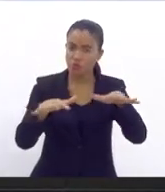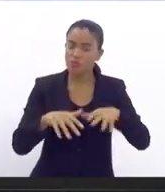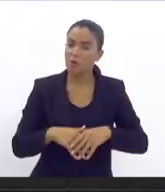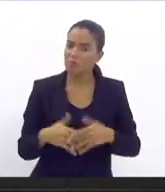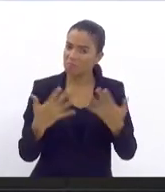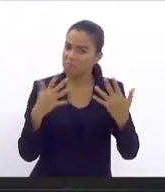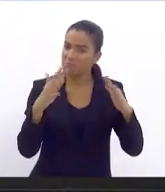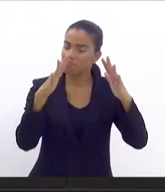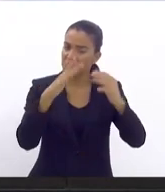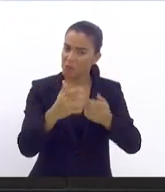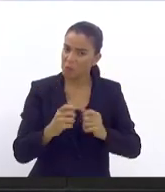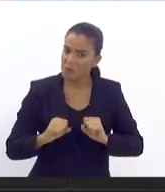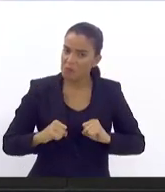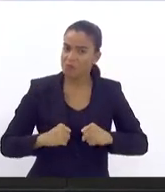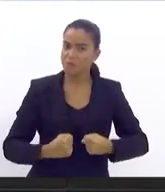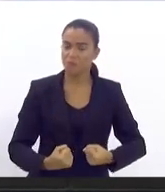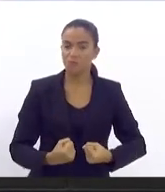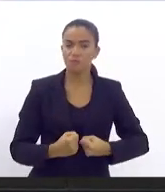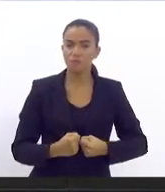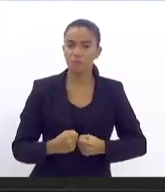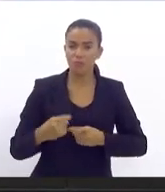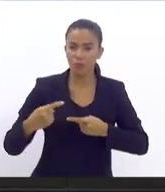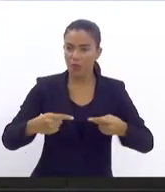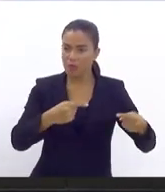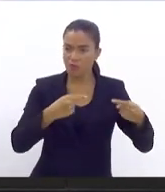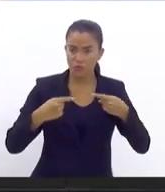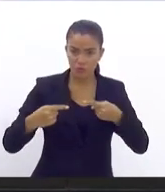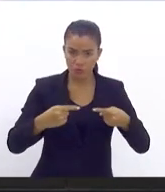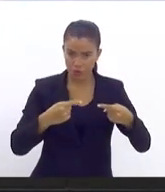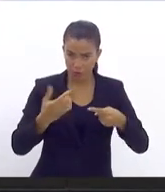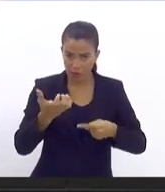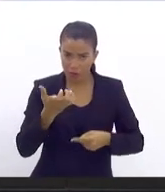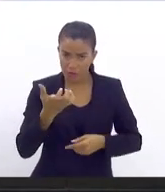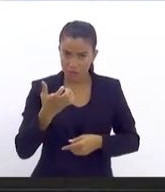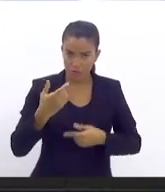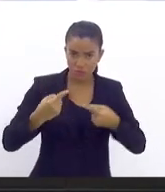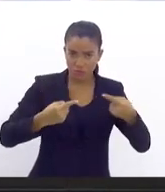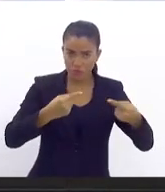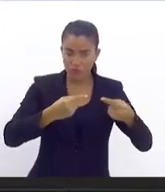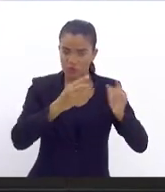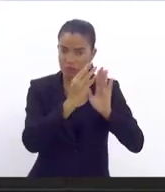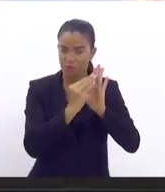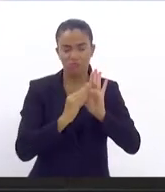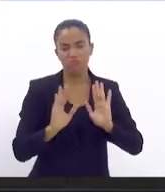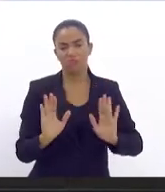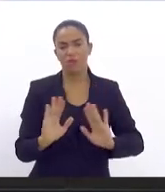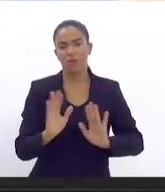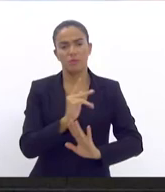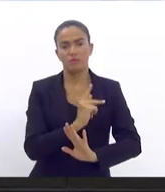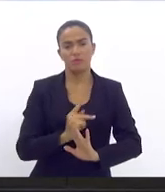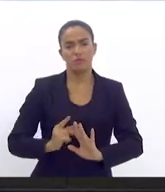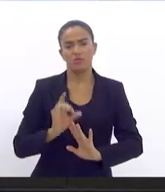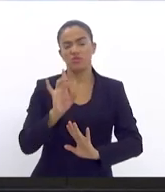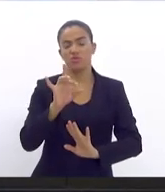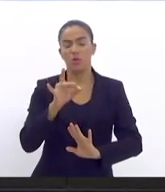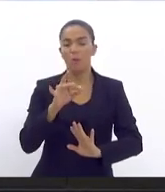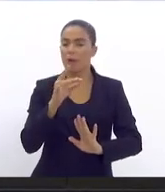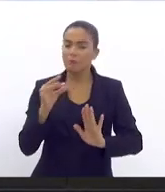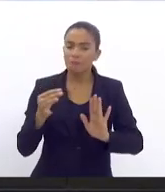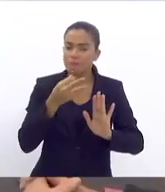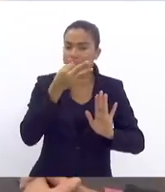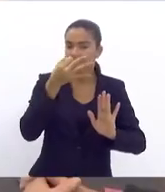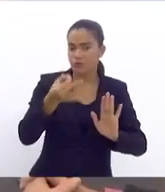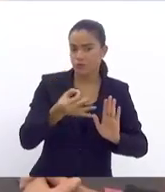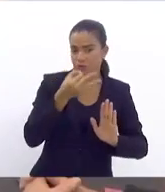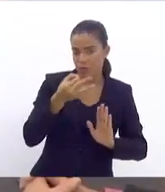Excelência também pelo esforço. Projeto de discussão, deputada Célia, quer discutir a matéria? Não, presidente, era apenas só para observar, né, que também